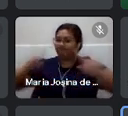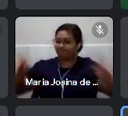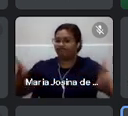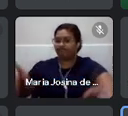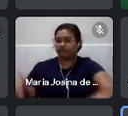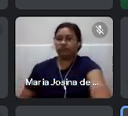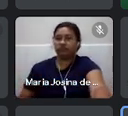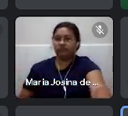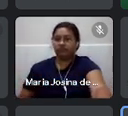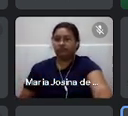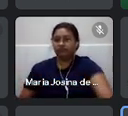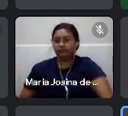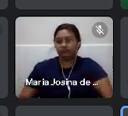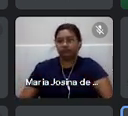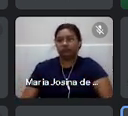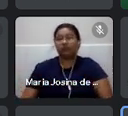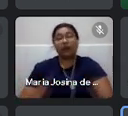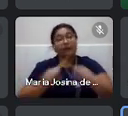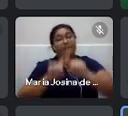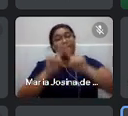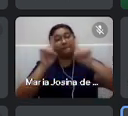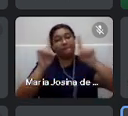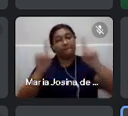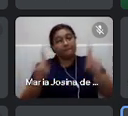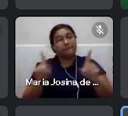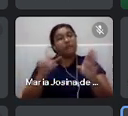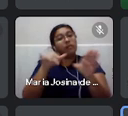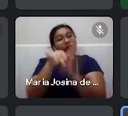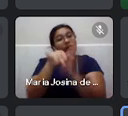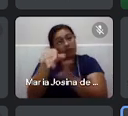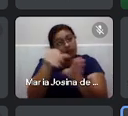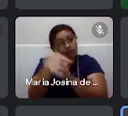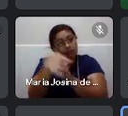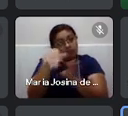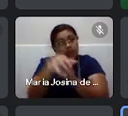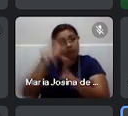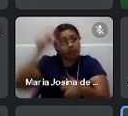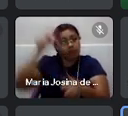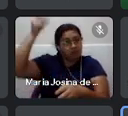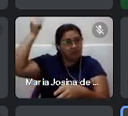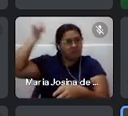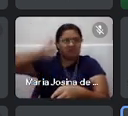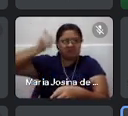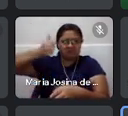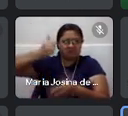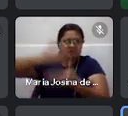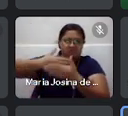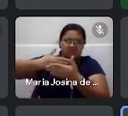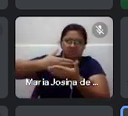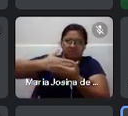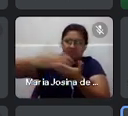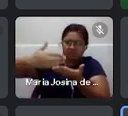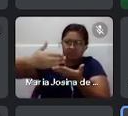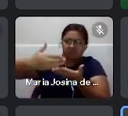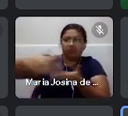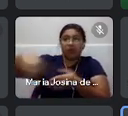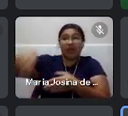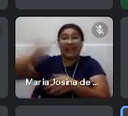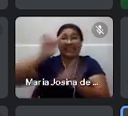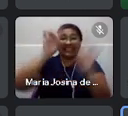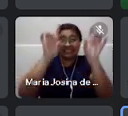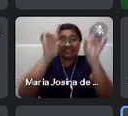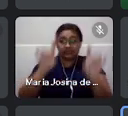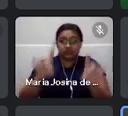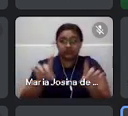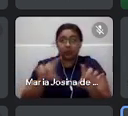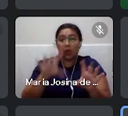diferente. Mas fui orientado lá nas minhas primeiras aulas a todo mundo colocar os